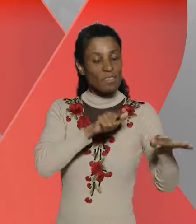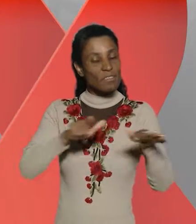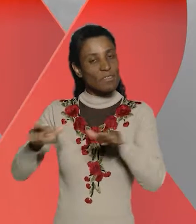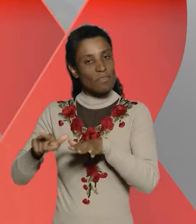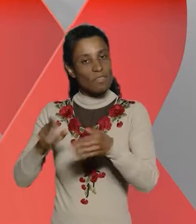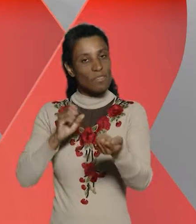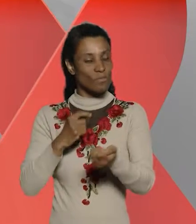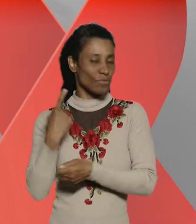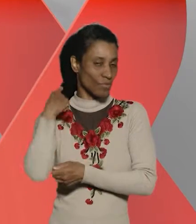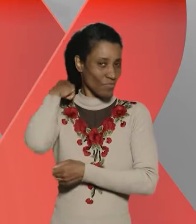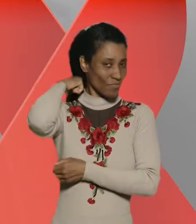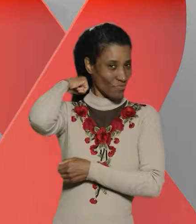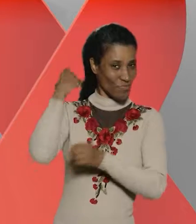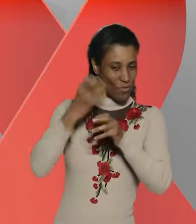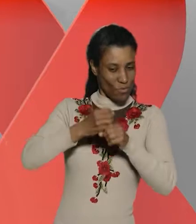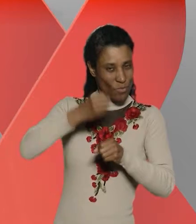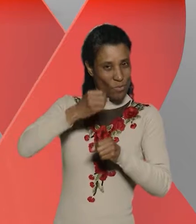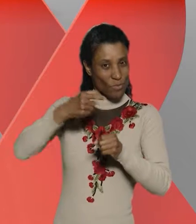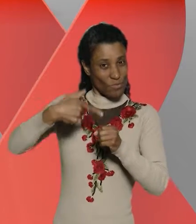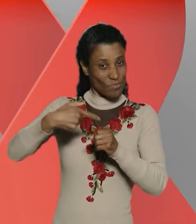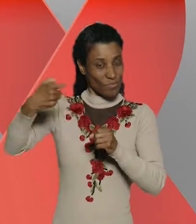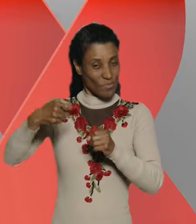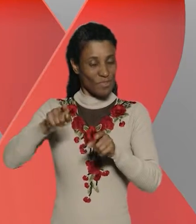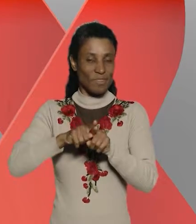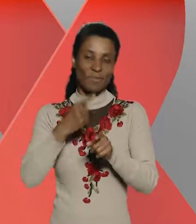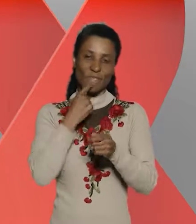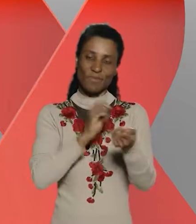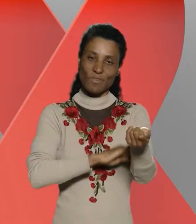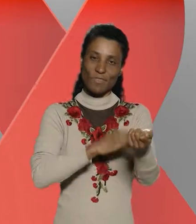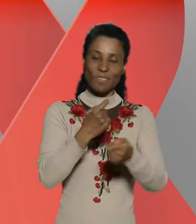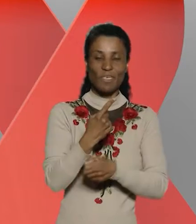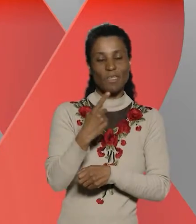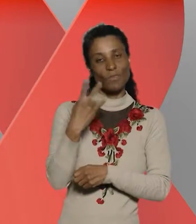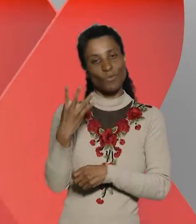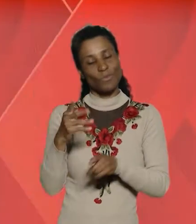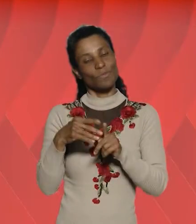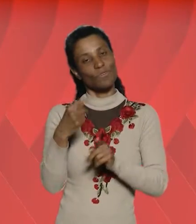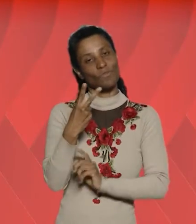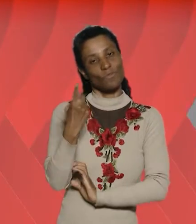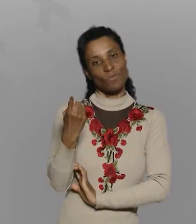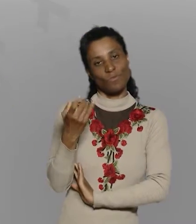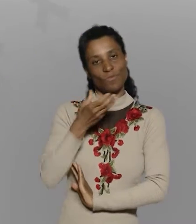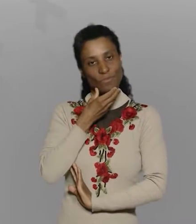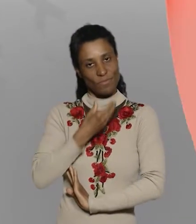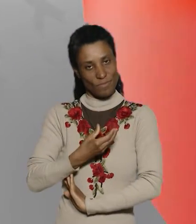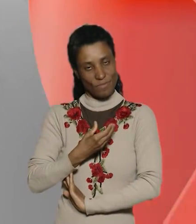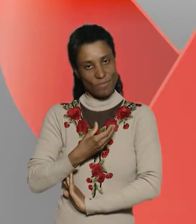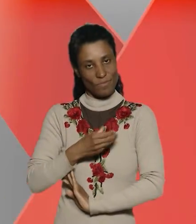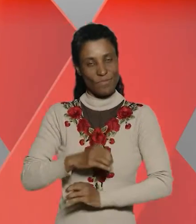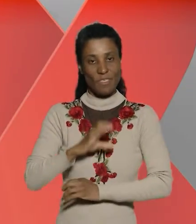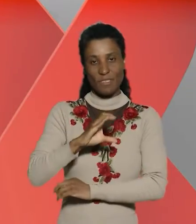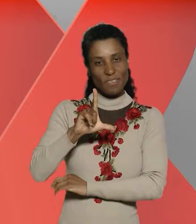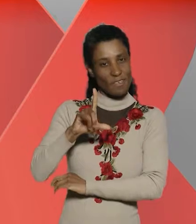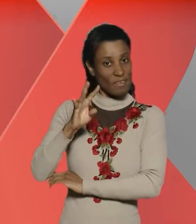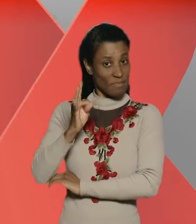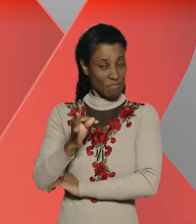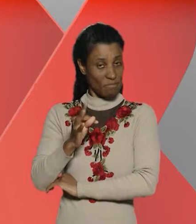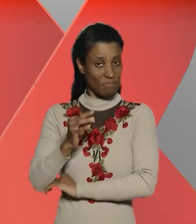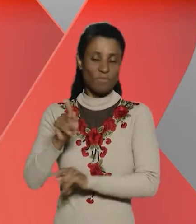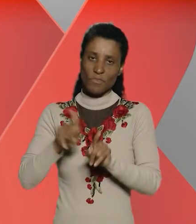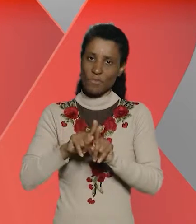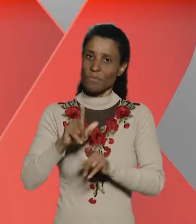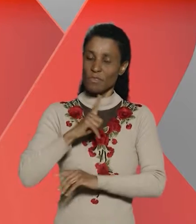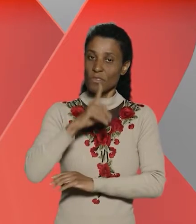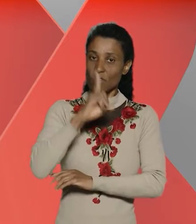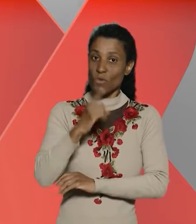de Medula Óssea e de Sangue, entre 14 e 21 de dezembro. A CLT prevê o direito a